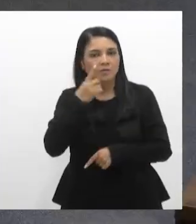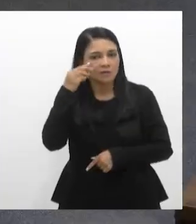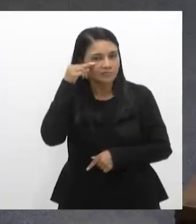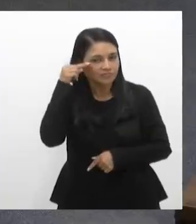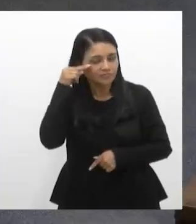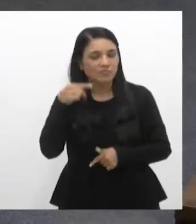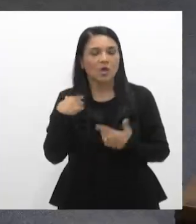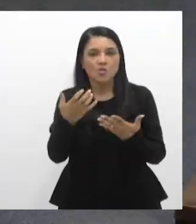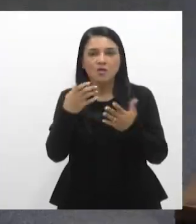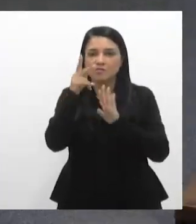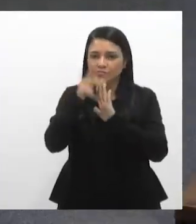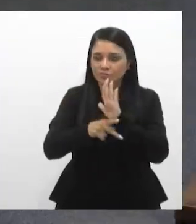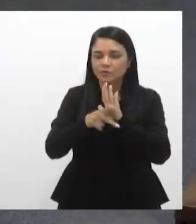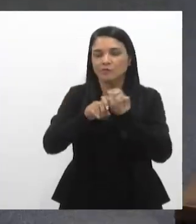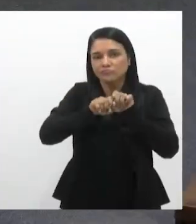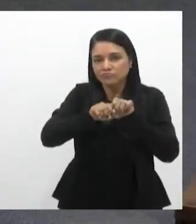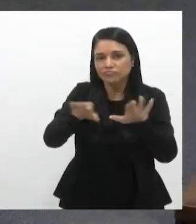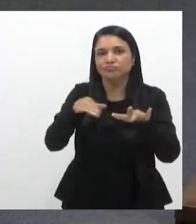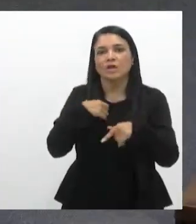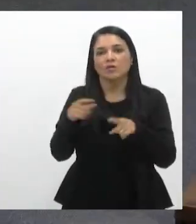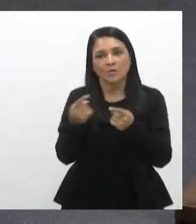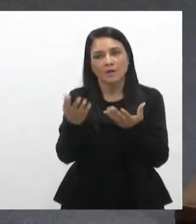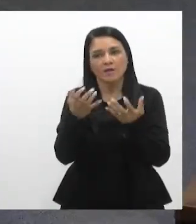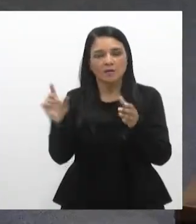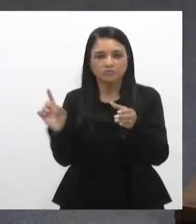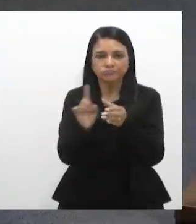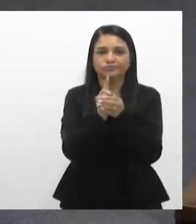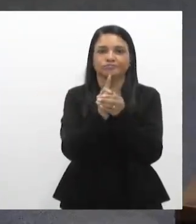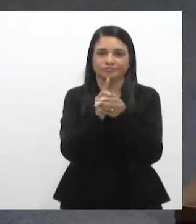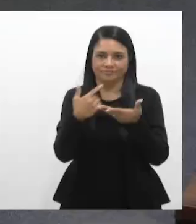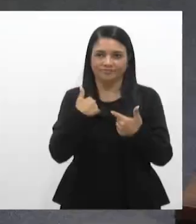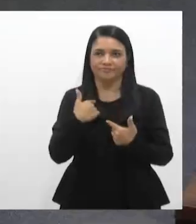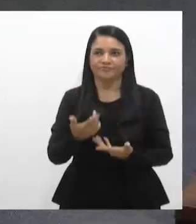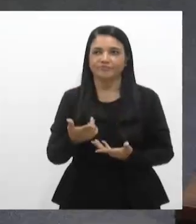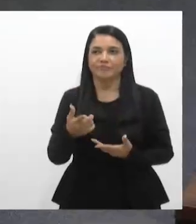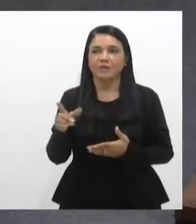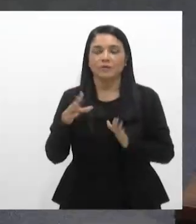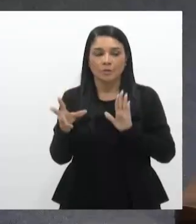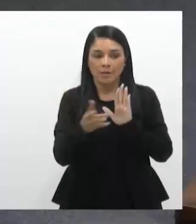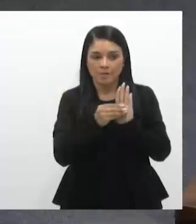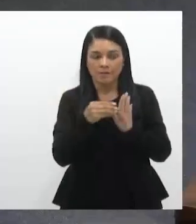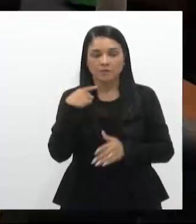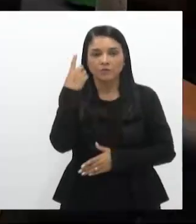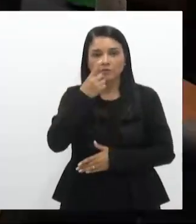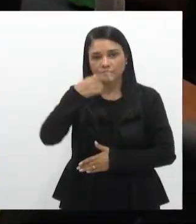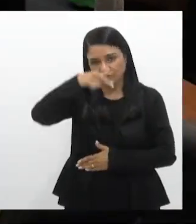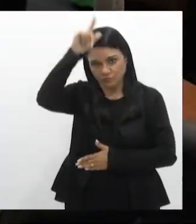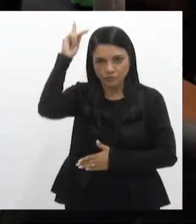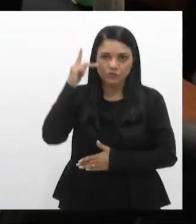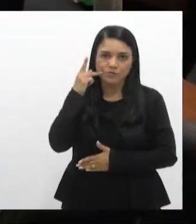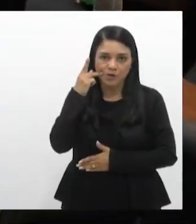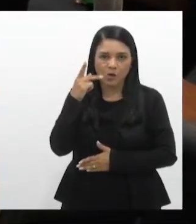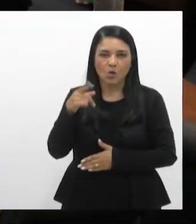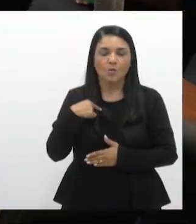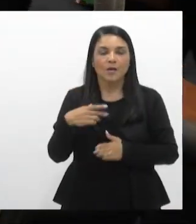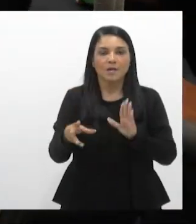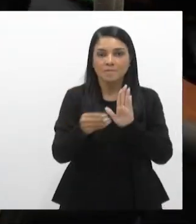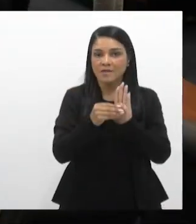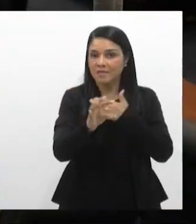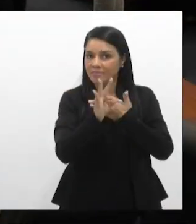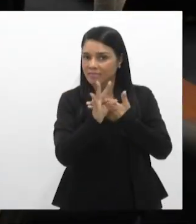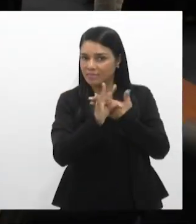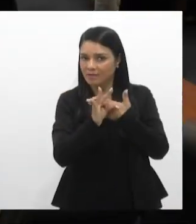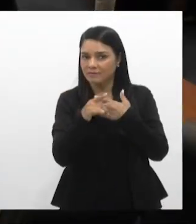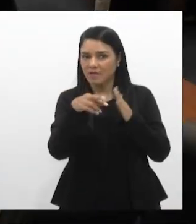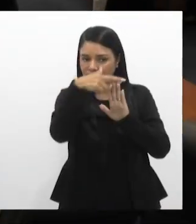projeto prospere, em breve também passa com a autoria. Só para deixar claro, presidente, há uma emenda do deputado Luiz Paulo, que é uma emenda técnica da questão